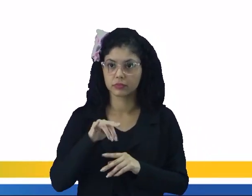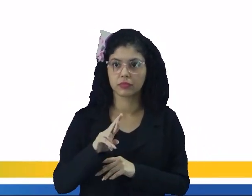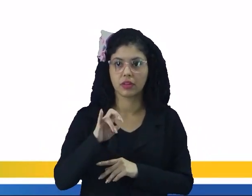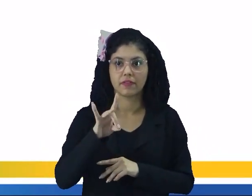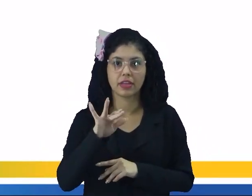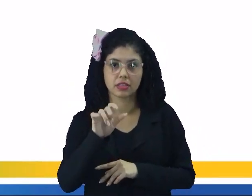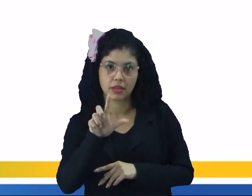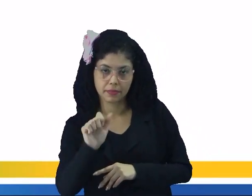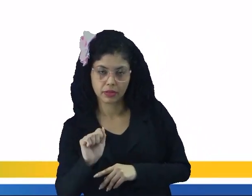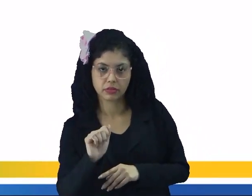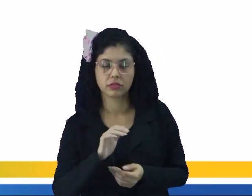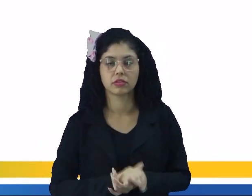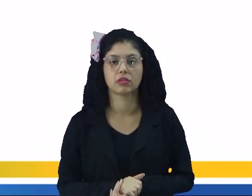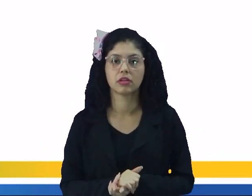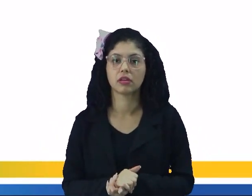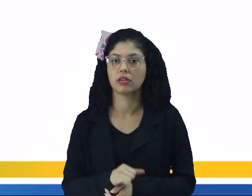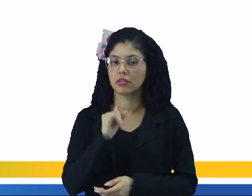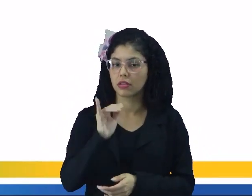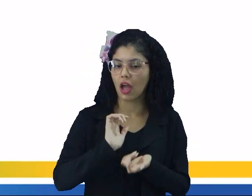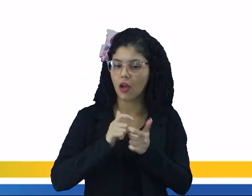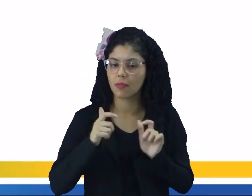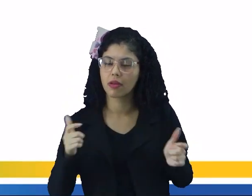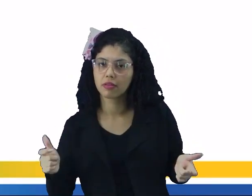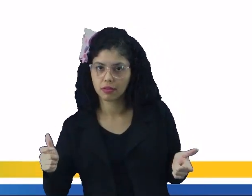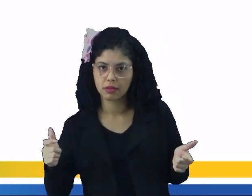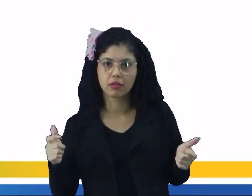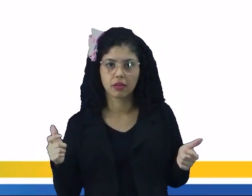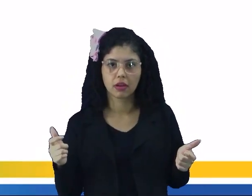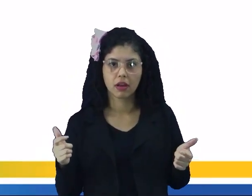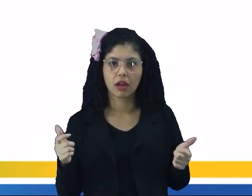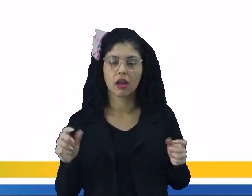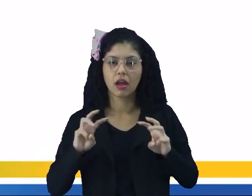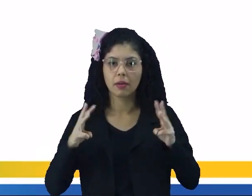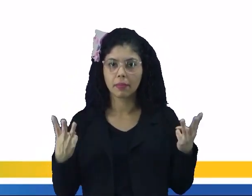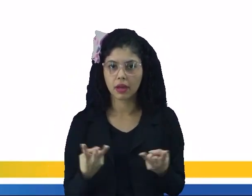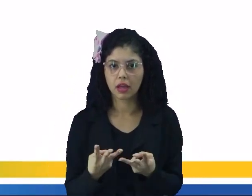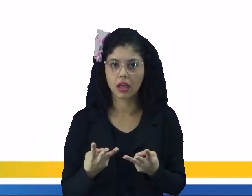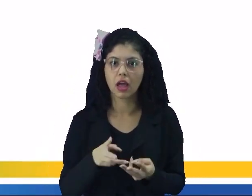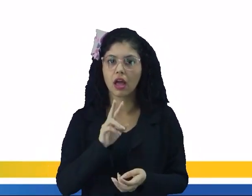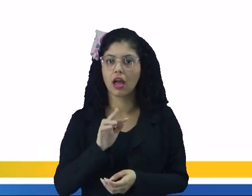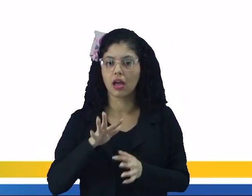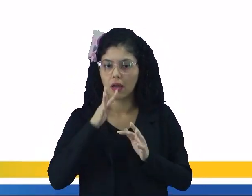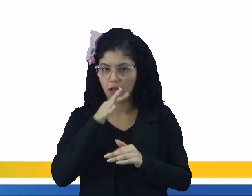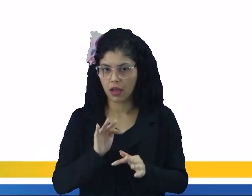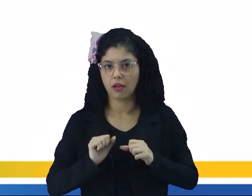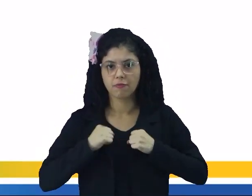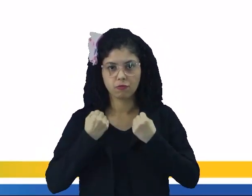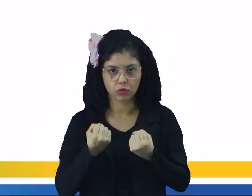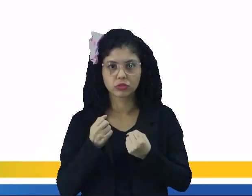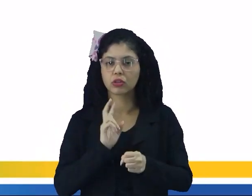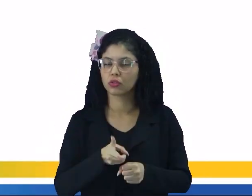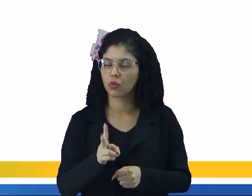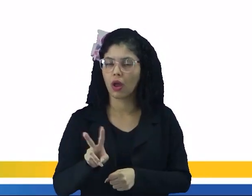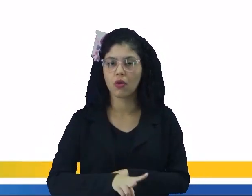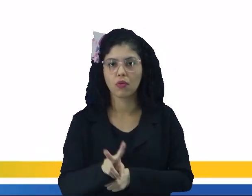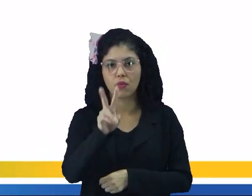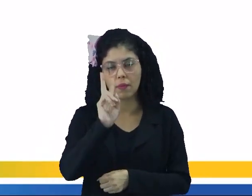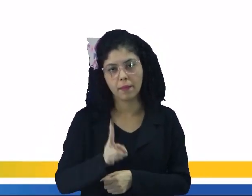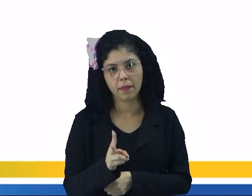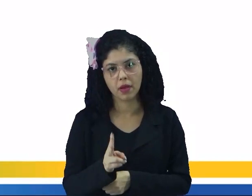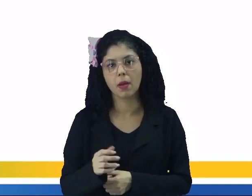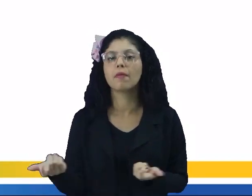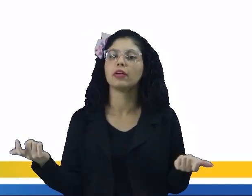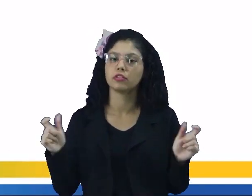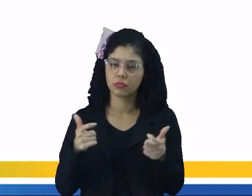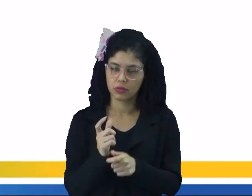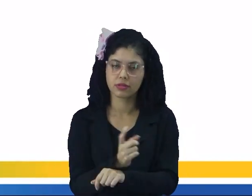proporcional. Está certo? Se você aumentar a massa e deixar a força com o mesmo valor, a aceleração vai diminuir